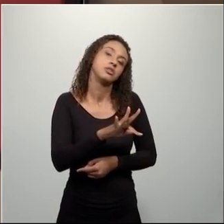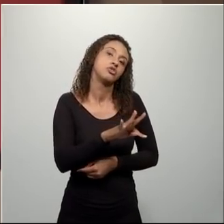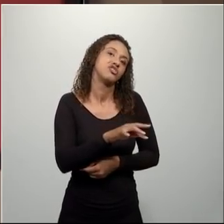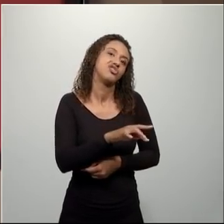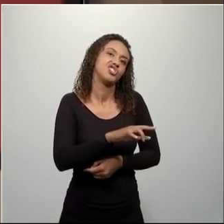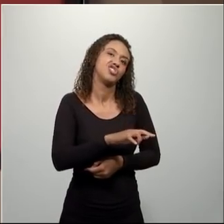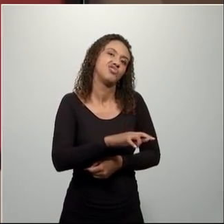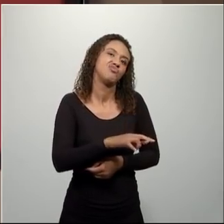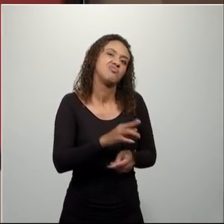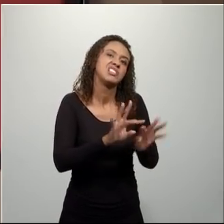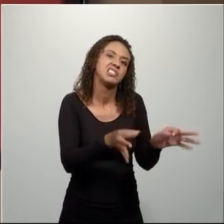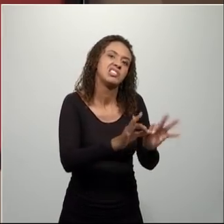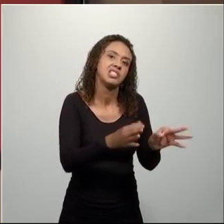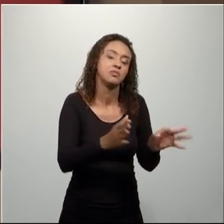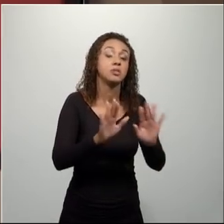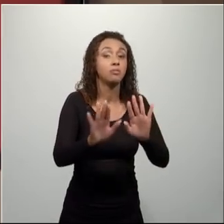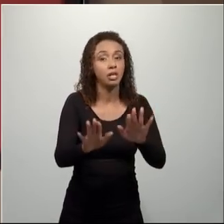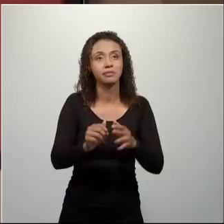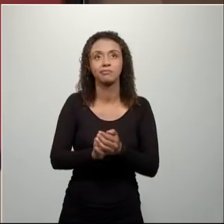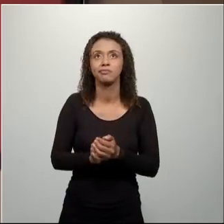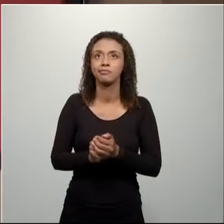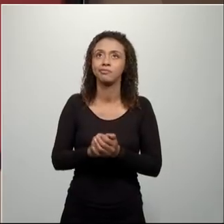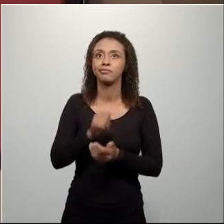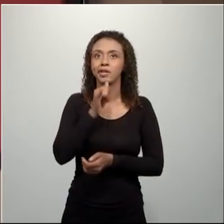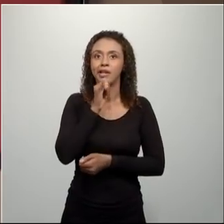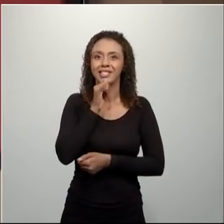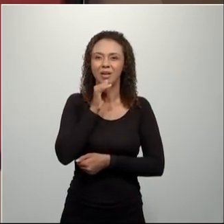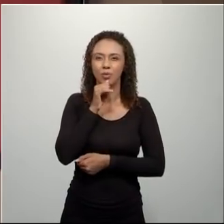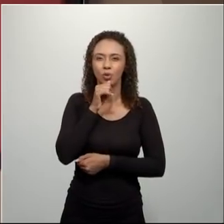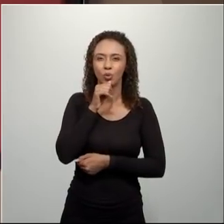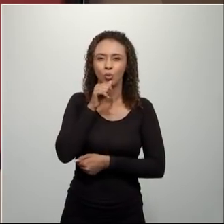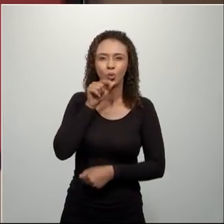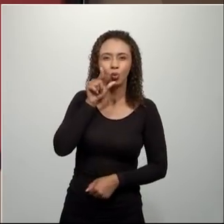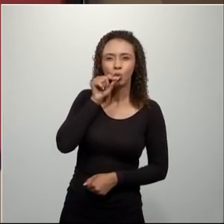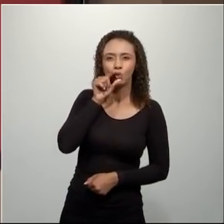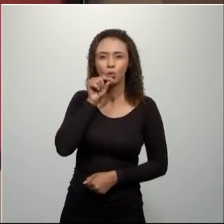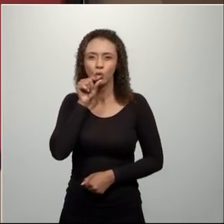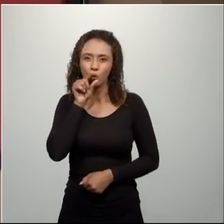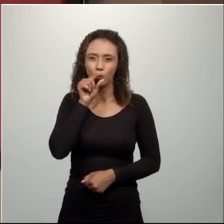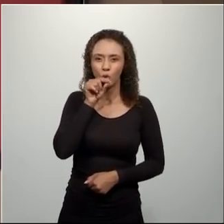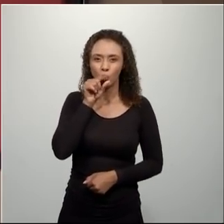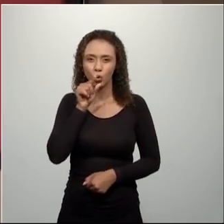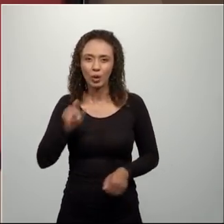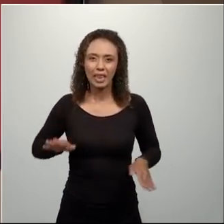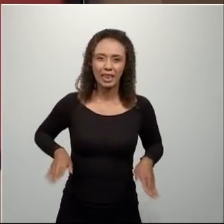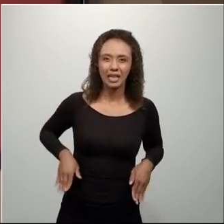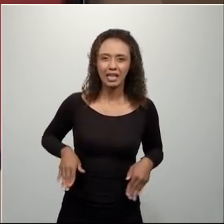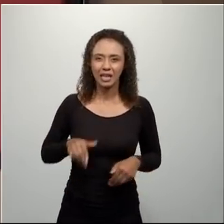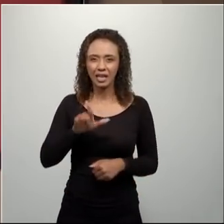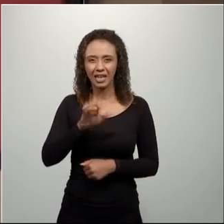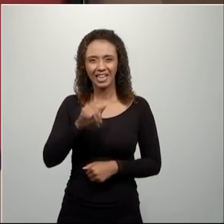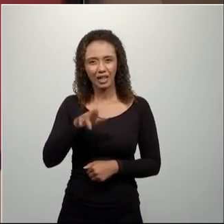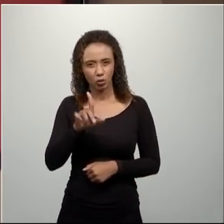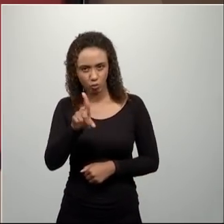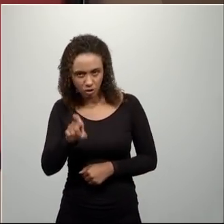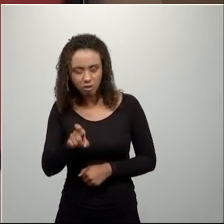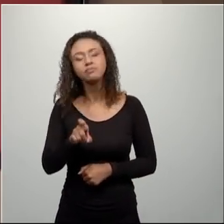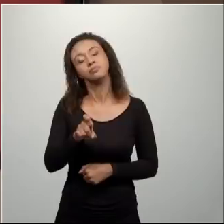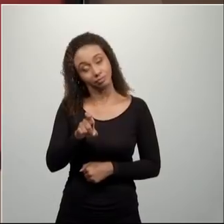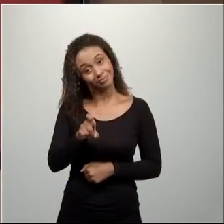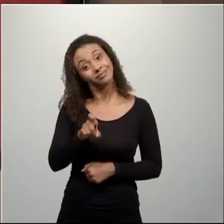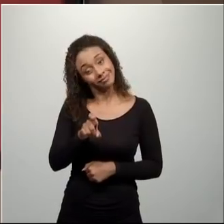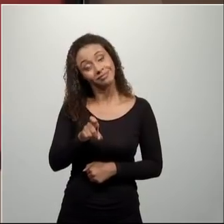abom enfim algum linux é que ele não quiser tem vários vários sabores de linux alguns linux podem eventualmente